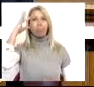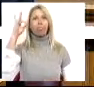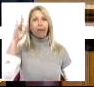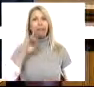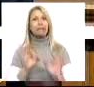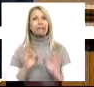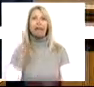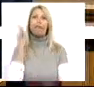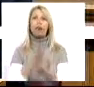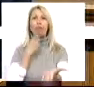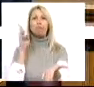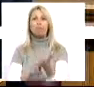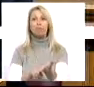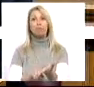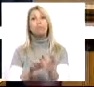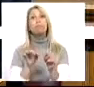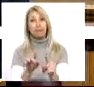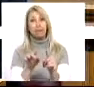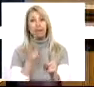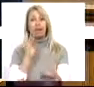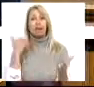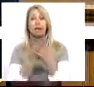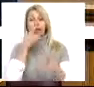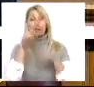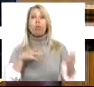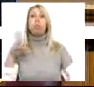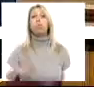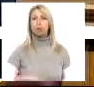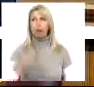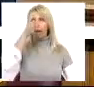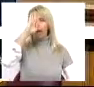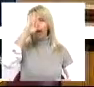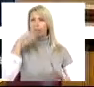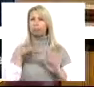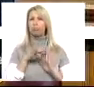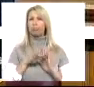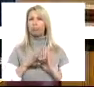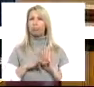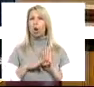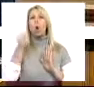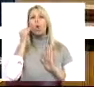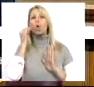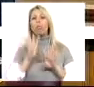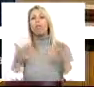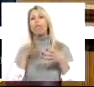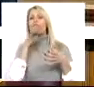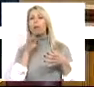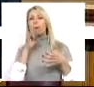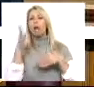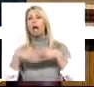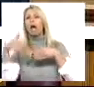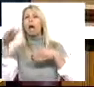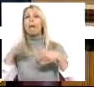verdadeiro. Aliás, esse facto tem levado os portugueses a programarem com tempo uma saída para passarem esse dia com a família, muitas vezes